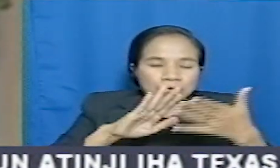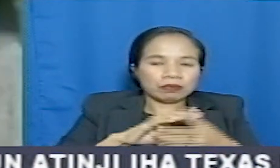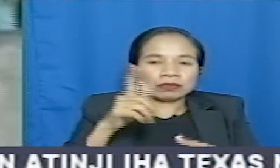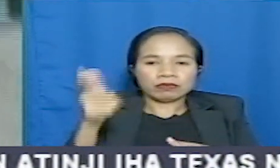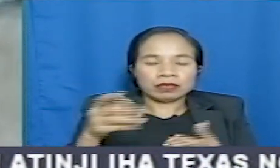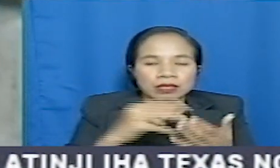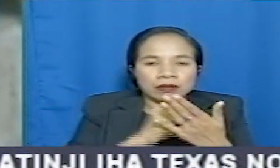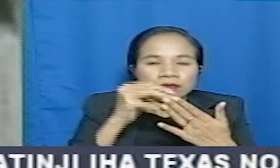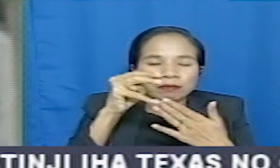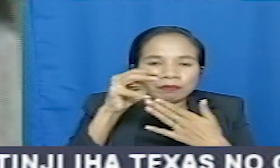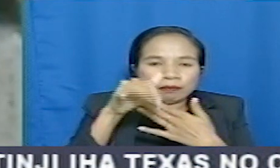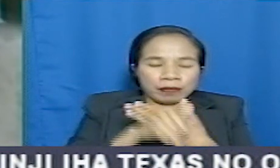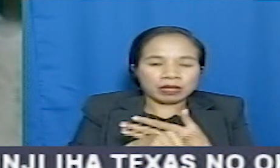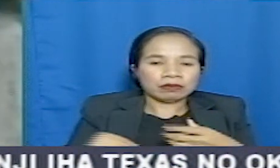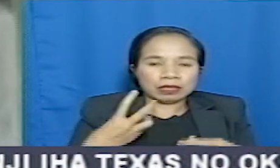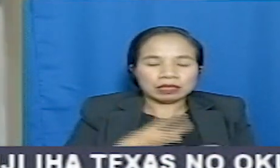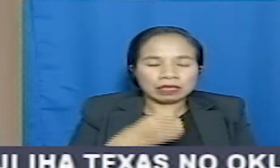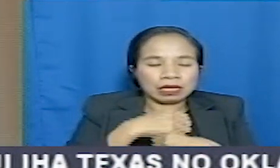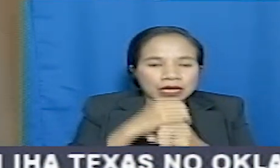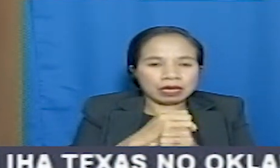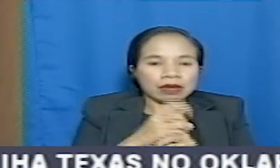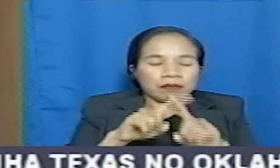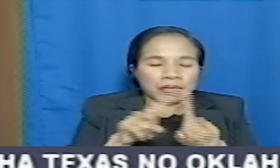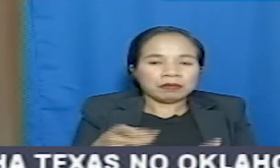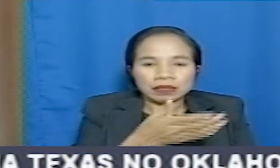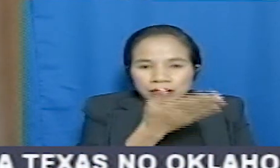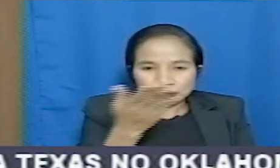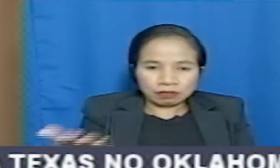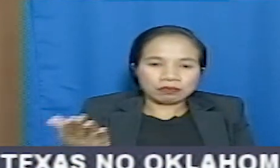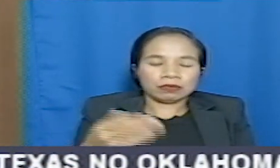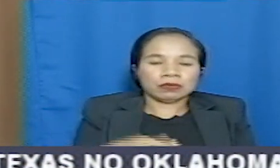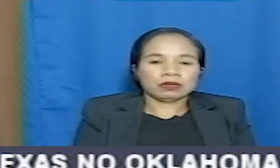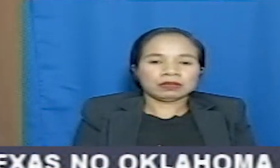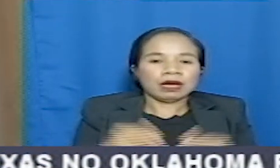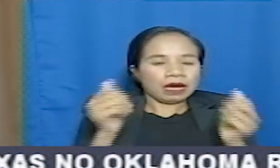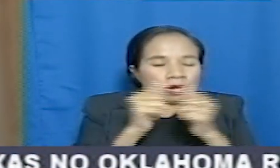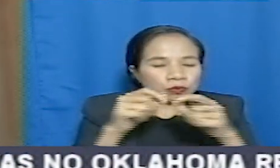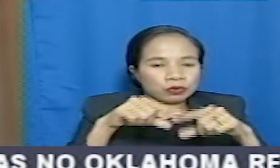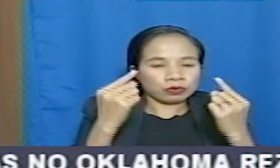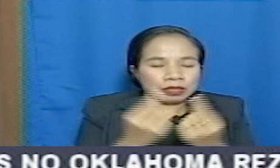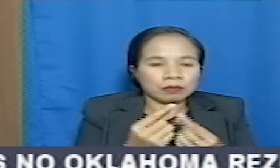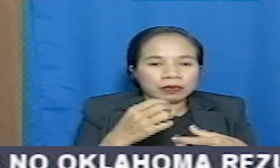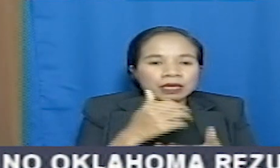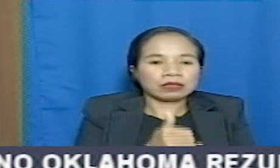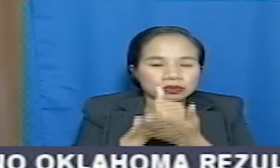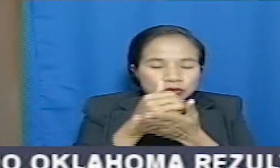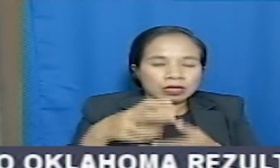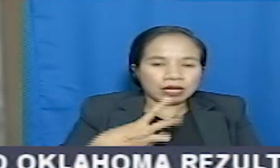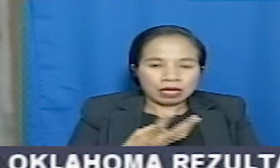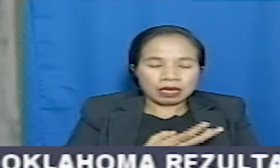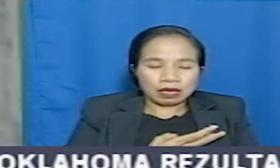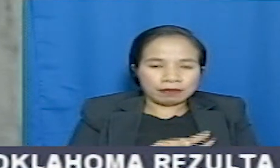tane munisipu ita la halo iha ne ba mai be ita botnia ita botnia kipa halo asang solidaridade ne be